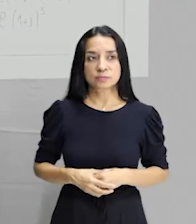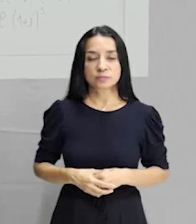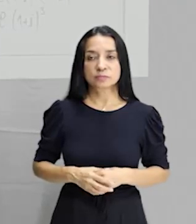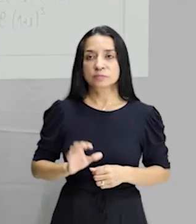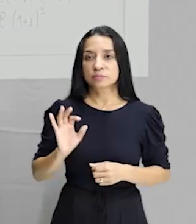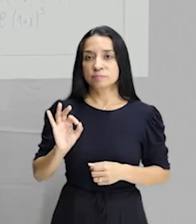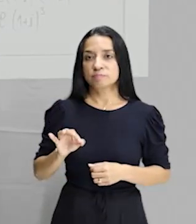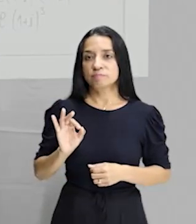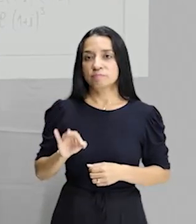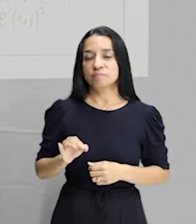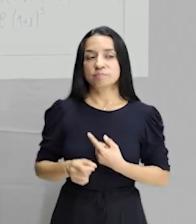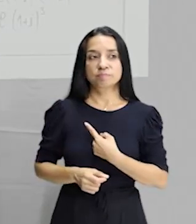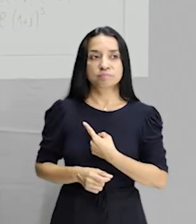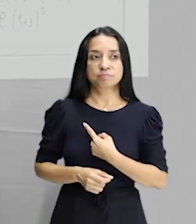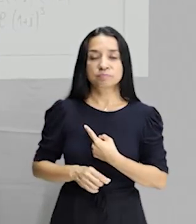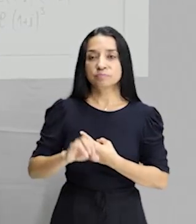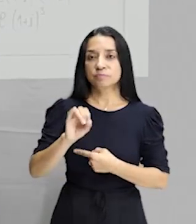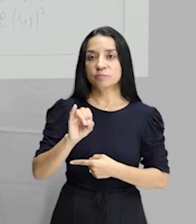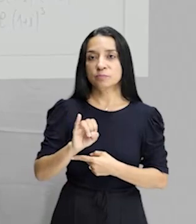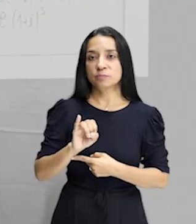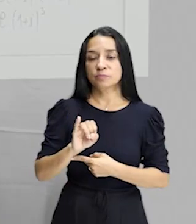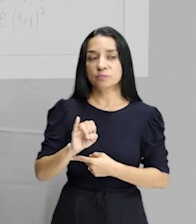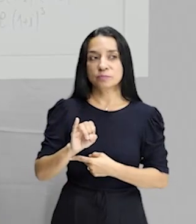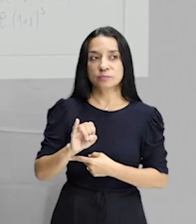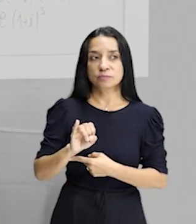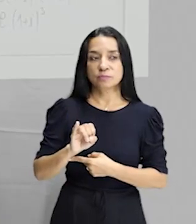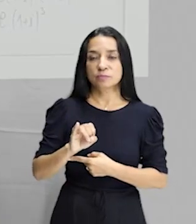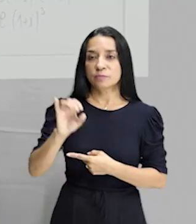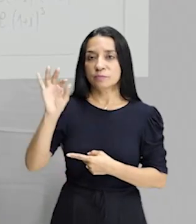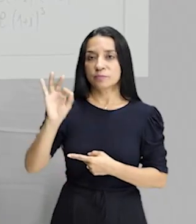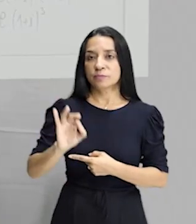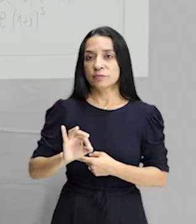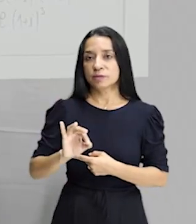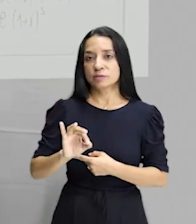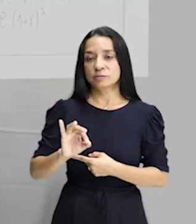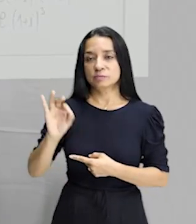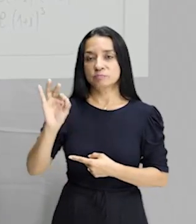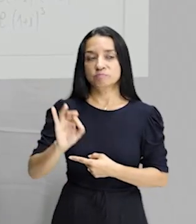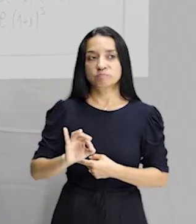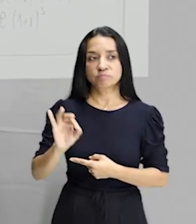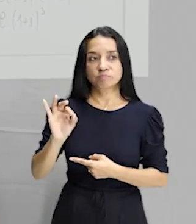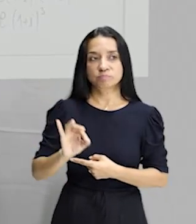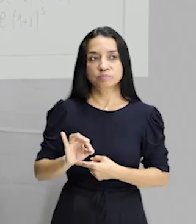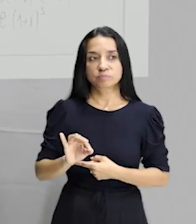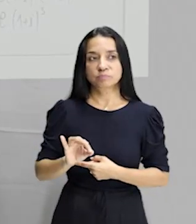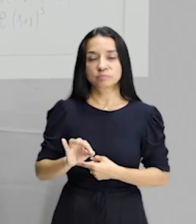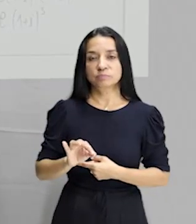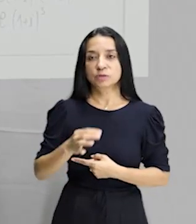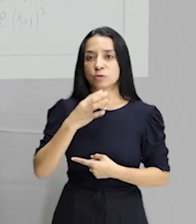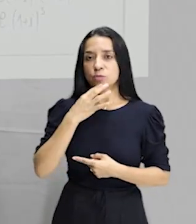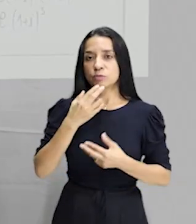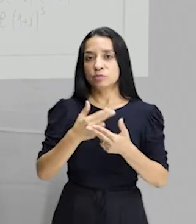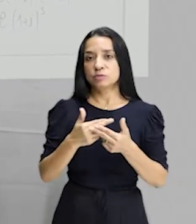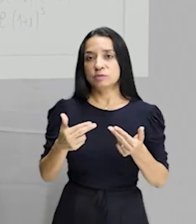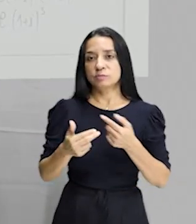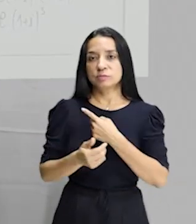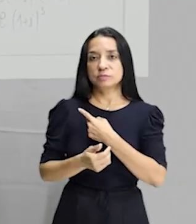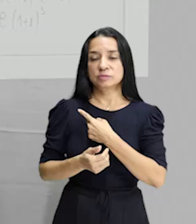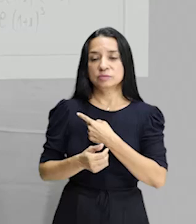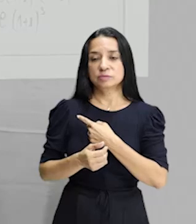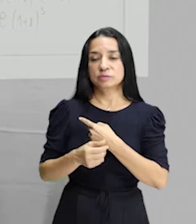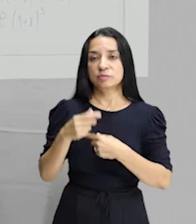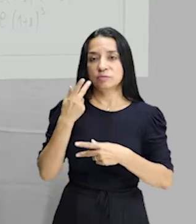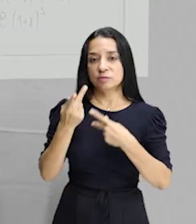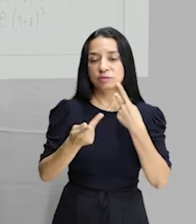certo esse i é a sua taxa de juros já conhece esses elementos aqui né Já